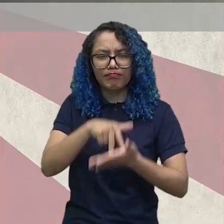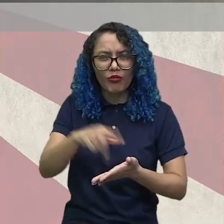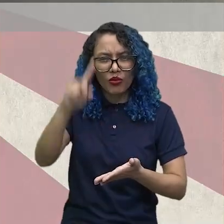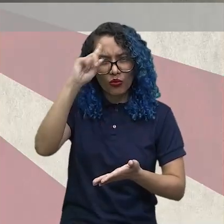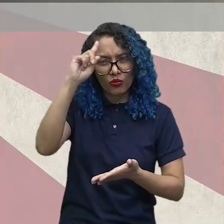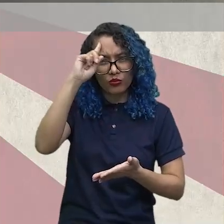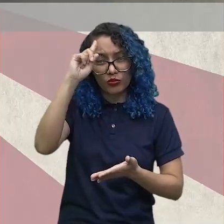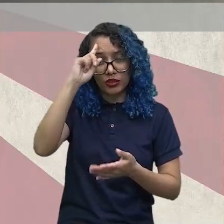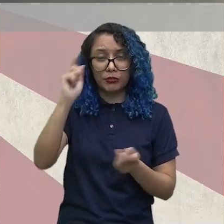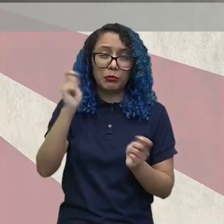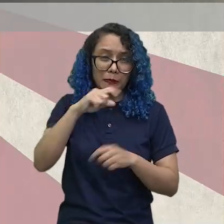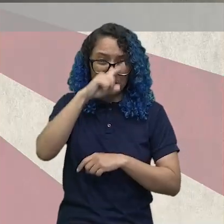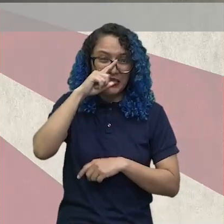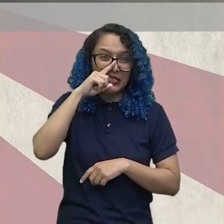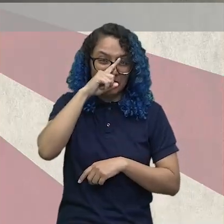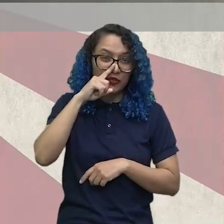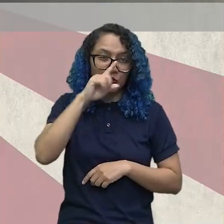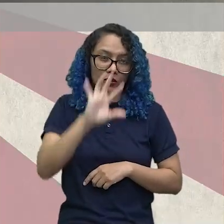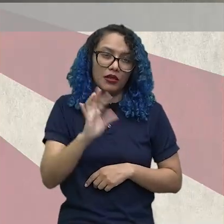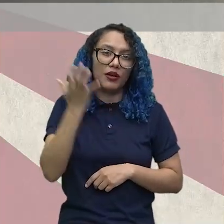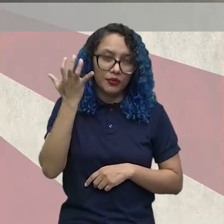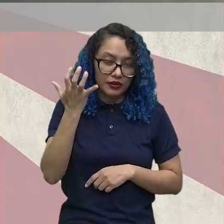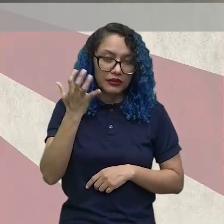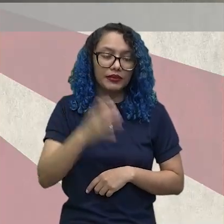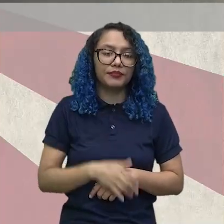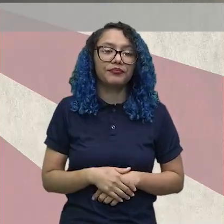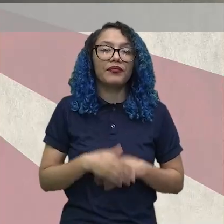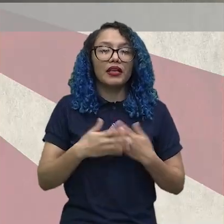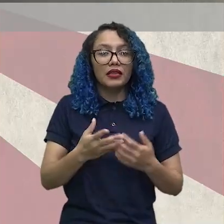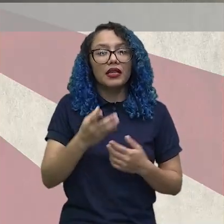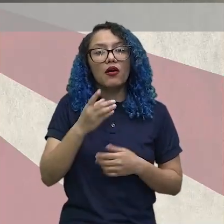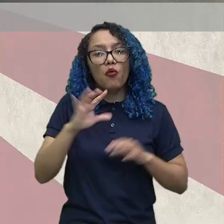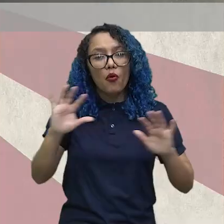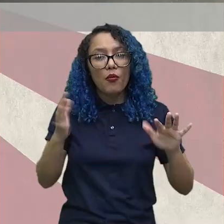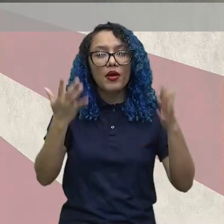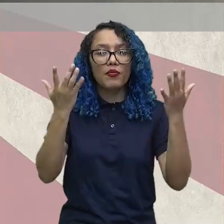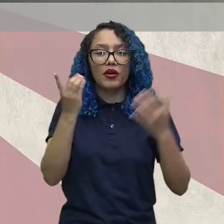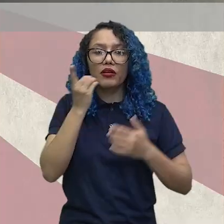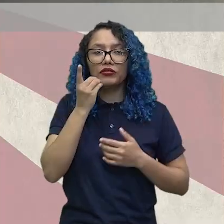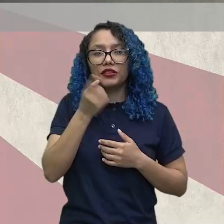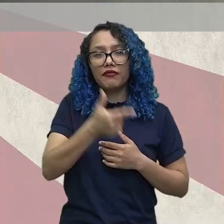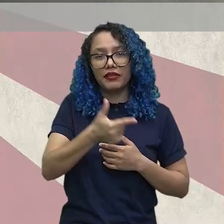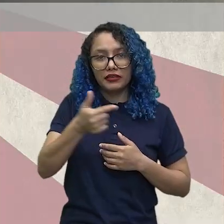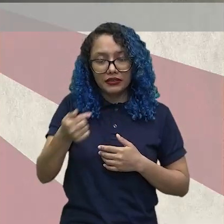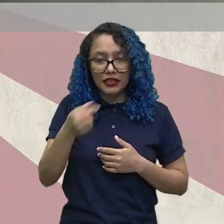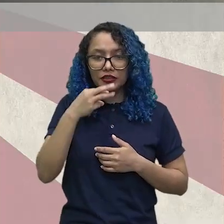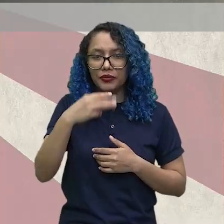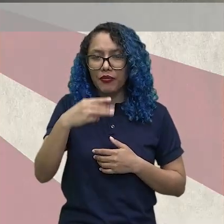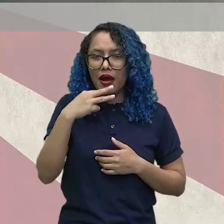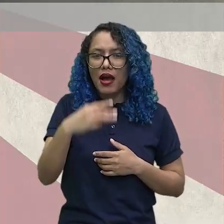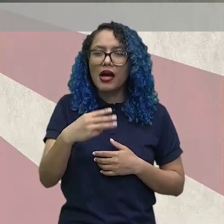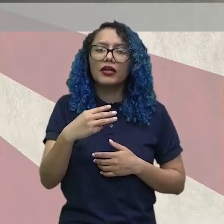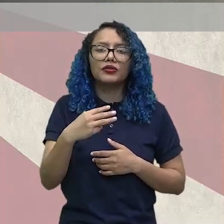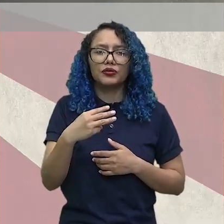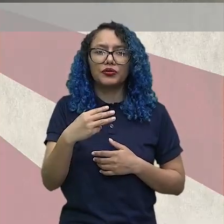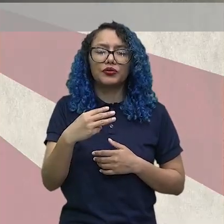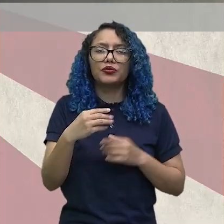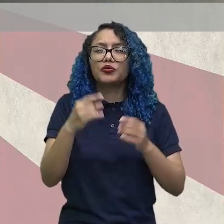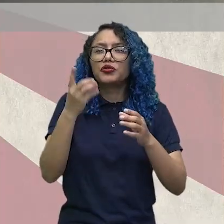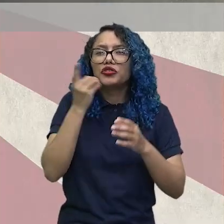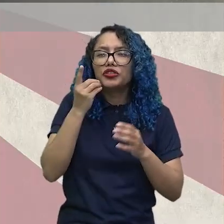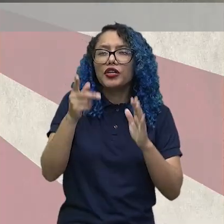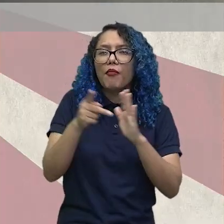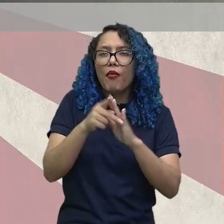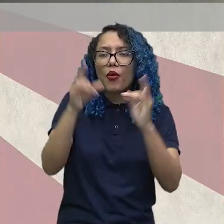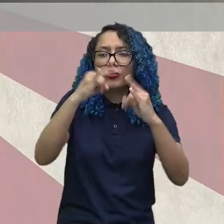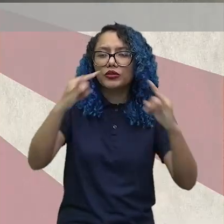risco diariamente. Então, quando comemoramos 27 de março, o Dia do Circo, foi exatamente porque